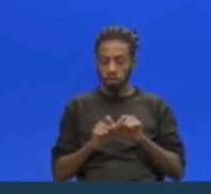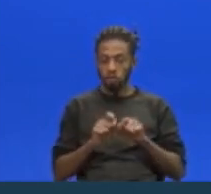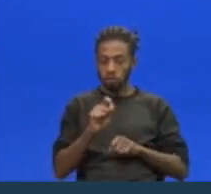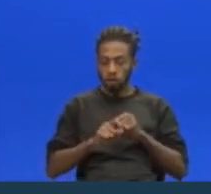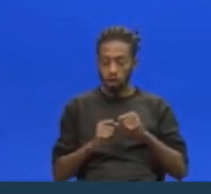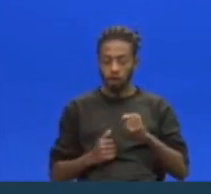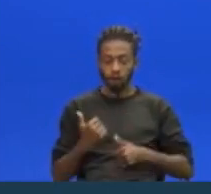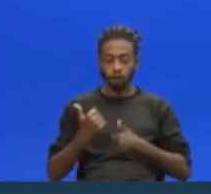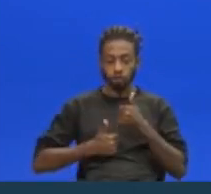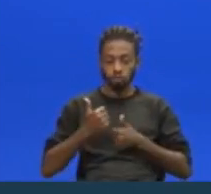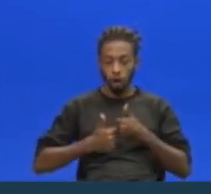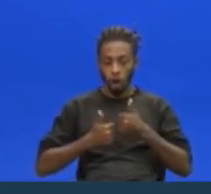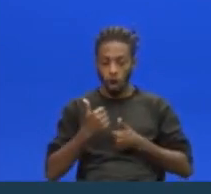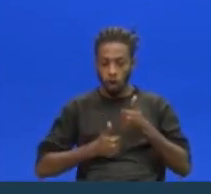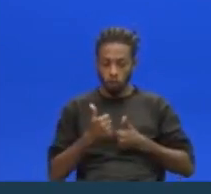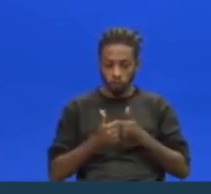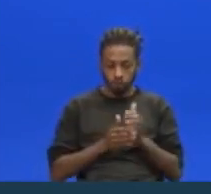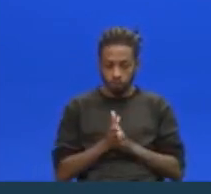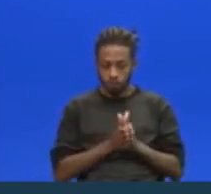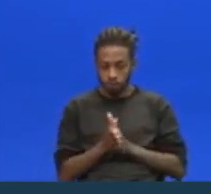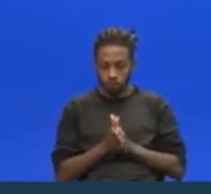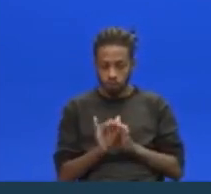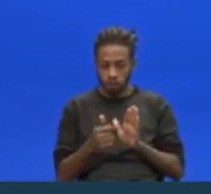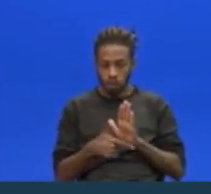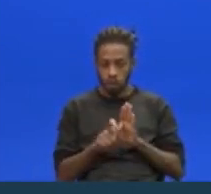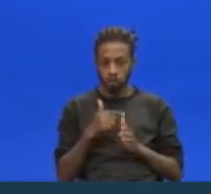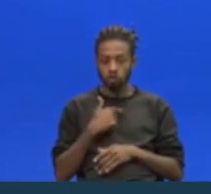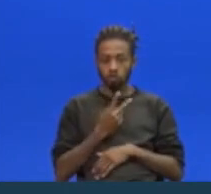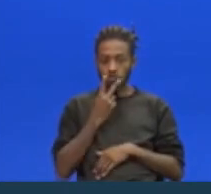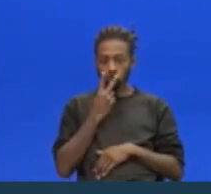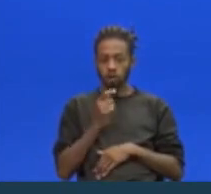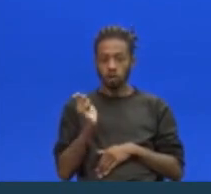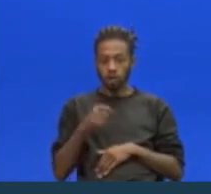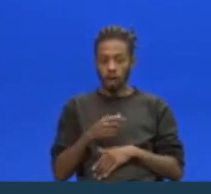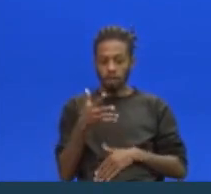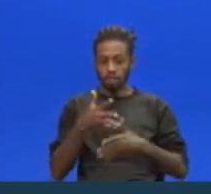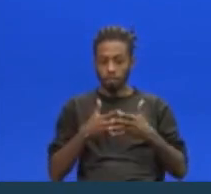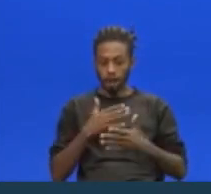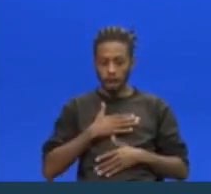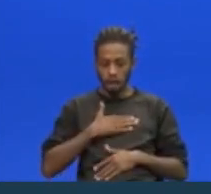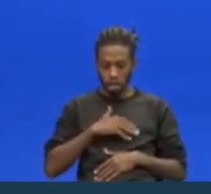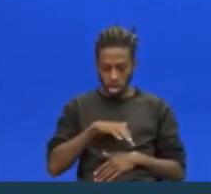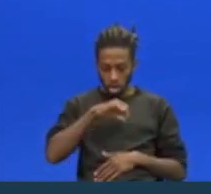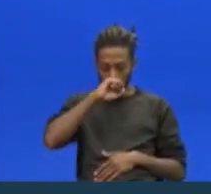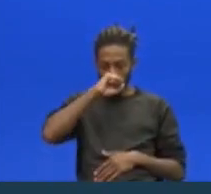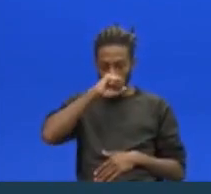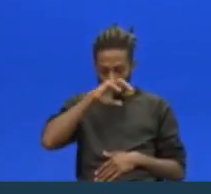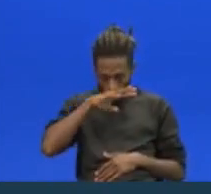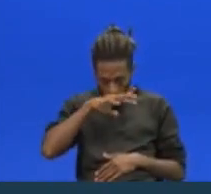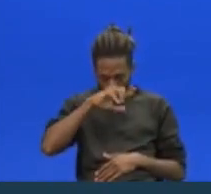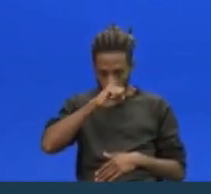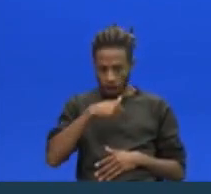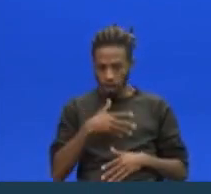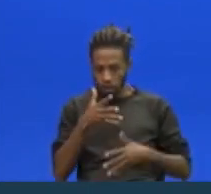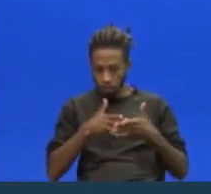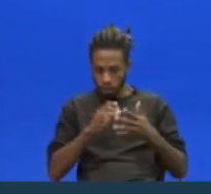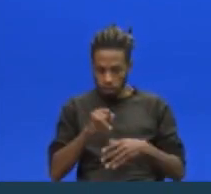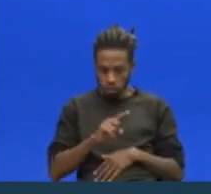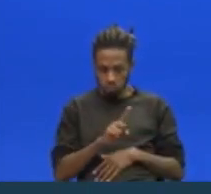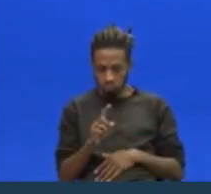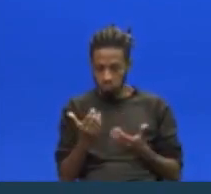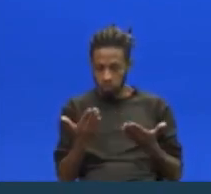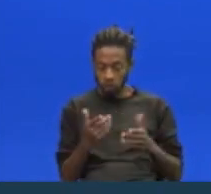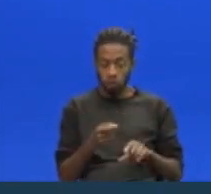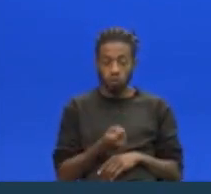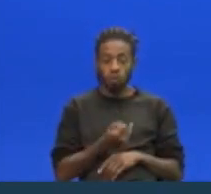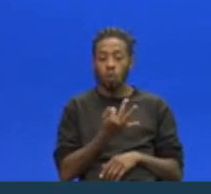de futebol, o quanto que isso diminui, por exemplo, a capacidade respiratória e a evolução dele na quadra ou no campo, né? O quanto